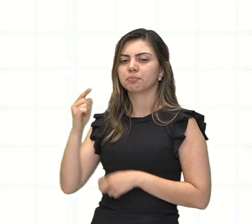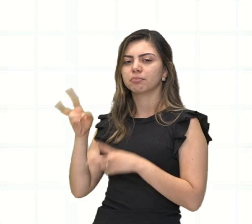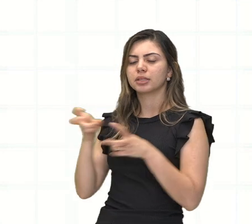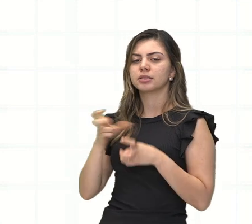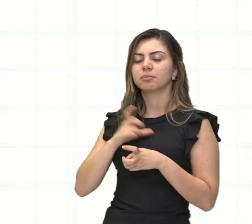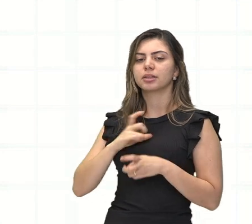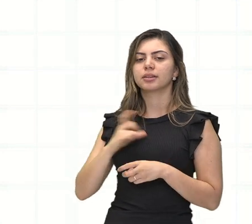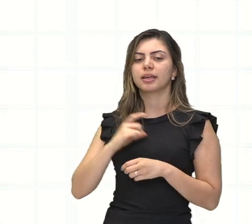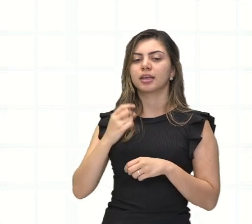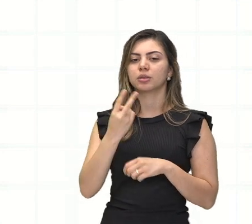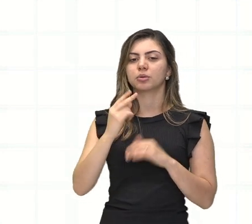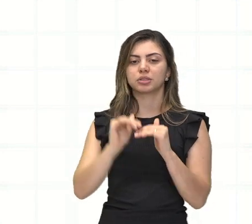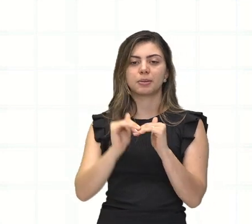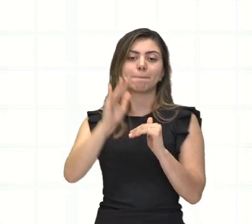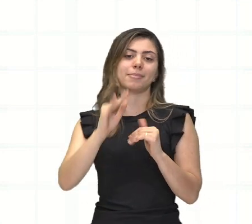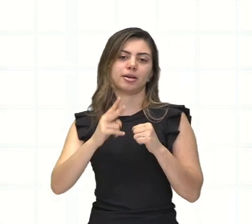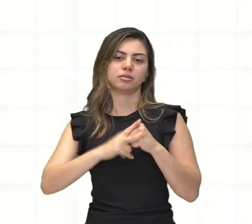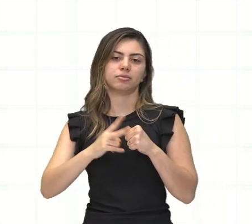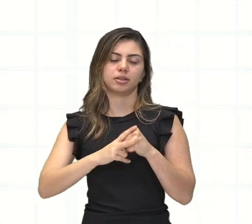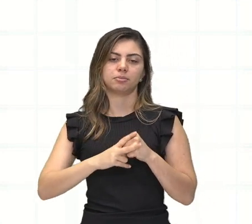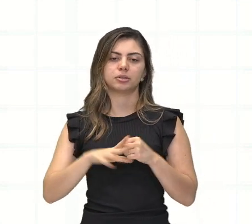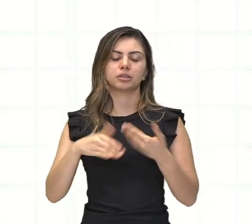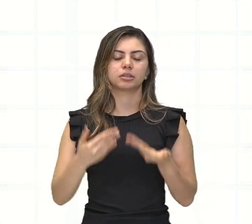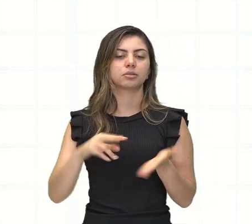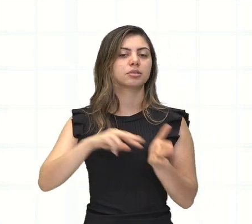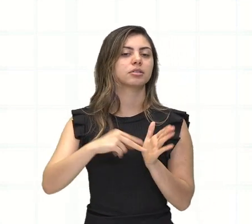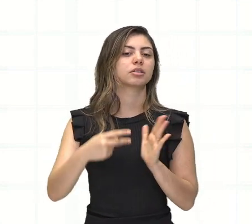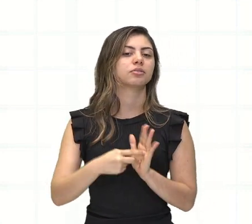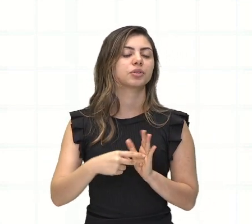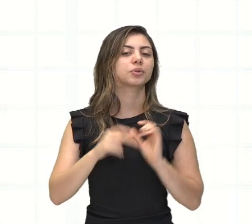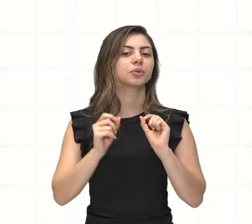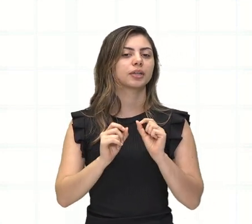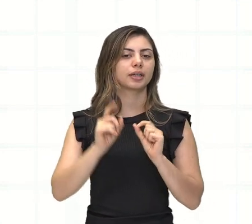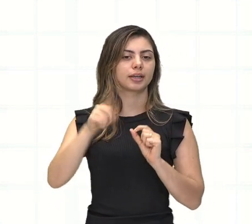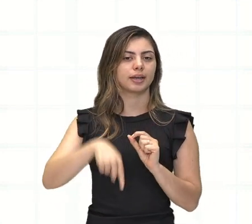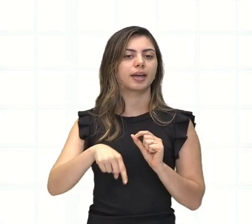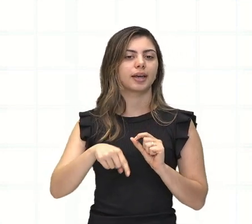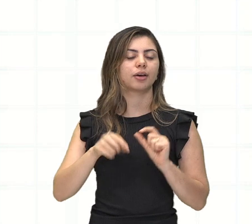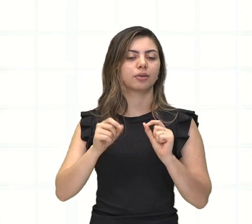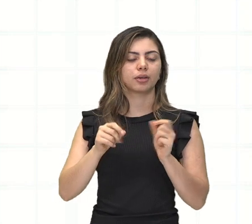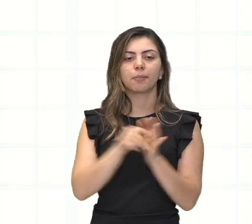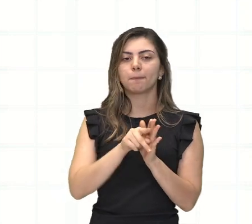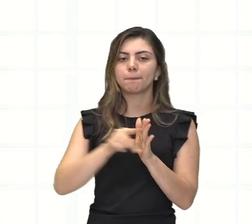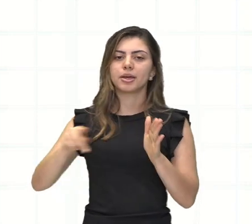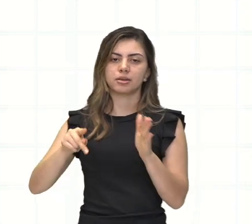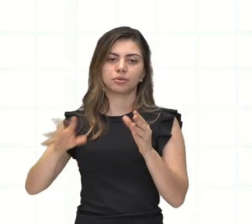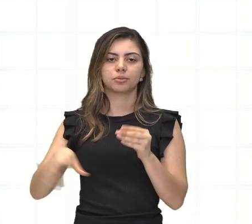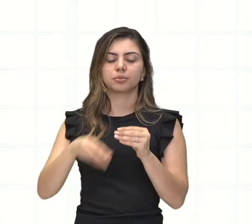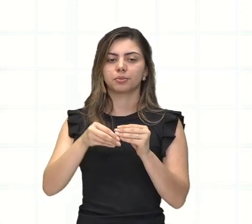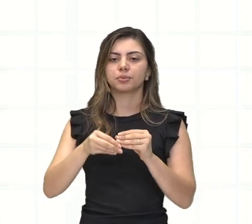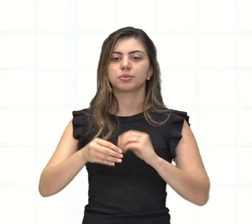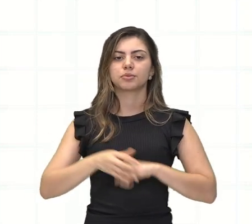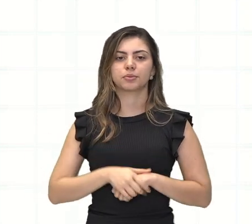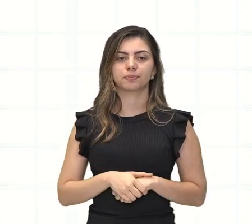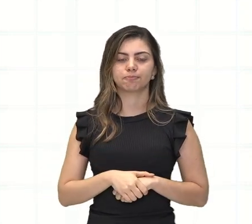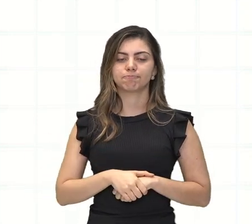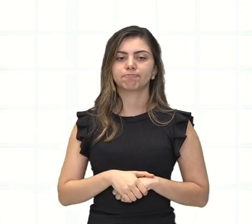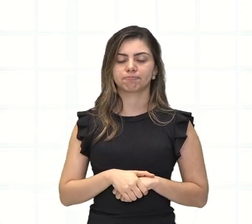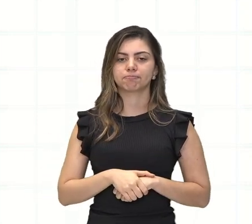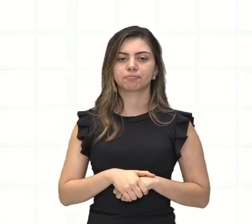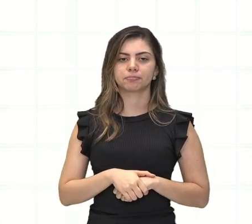2 verbos. Com isso, nós dizemos que é um período composto. Pois